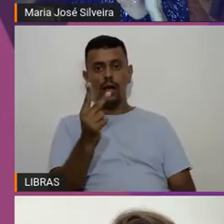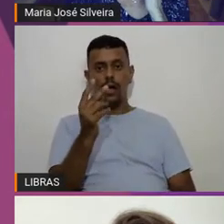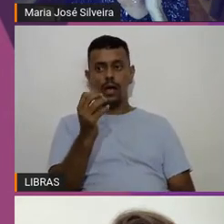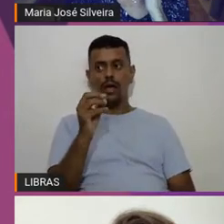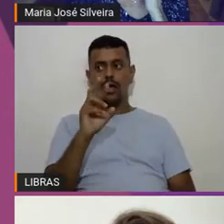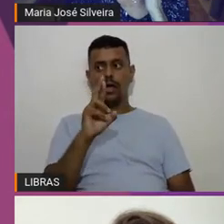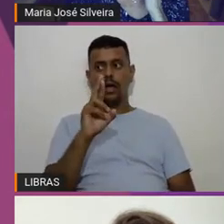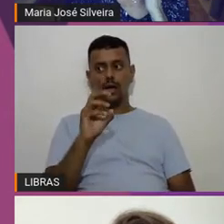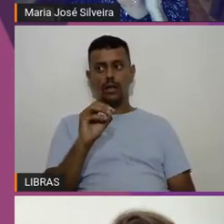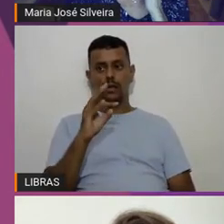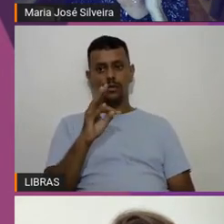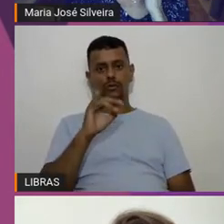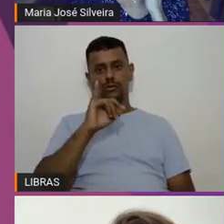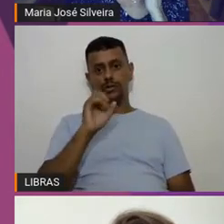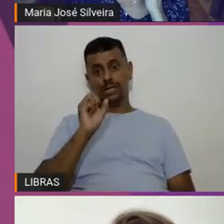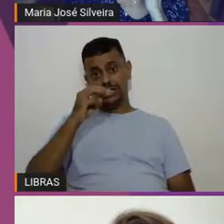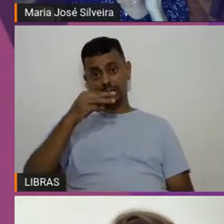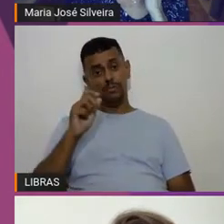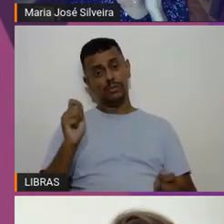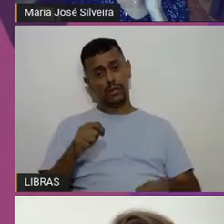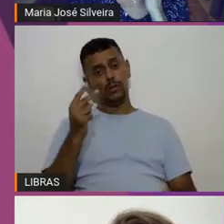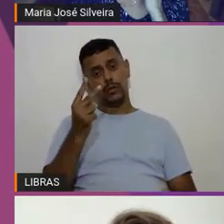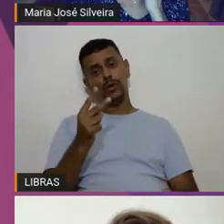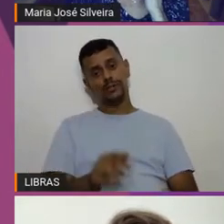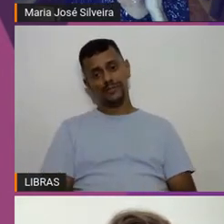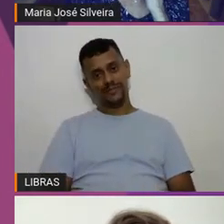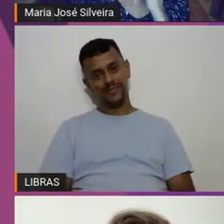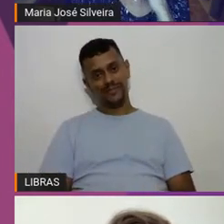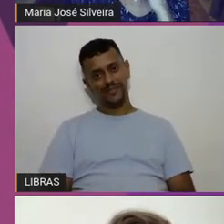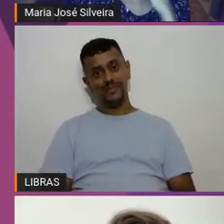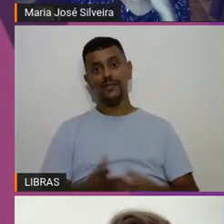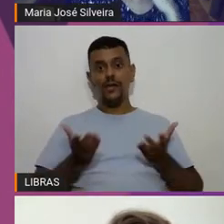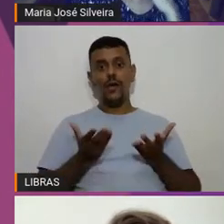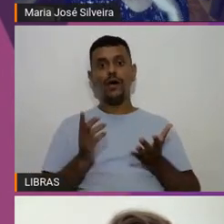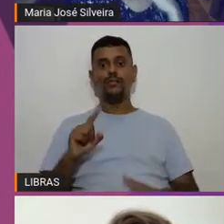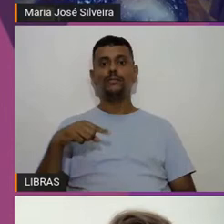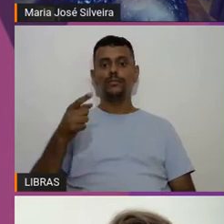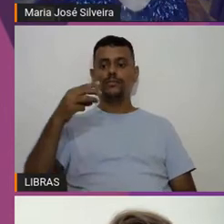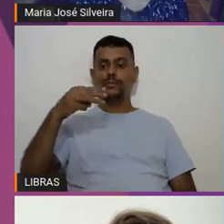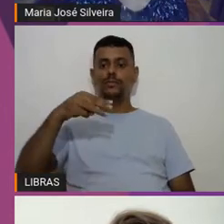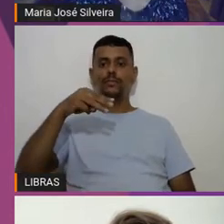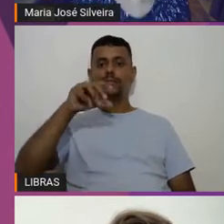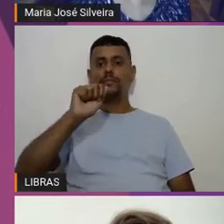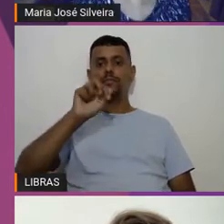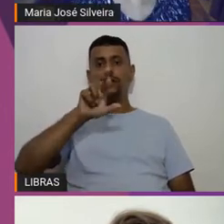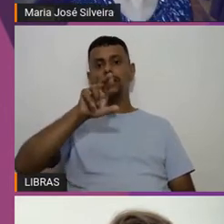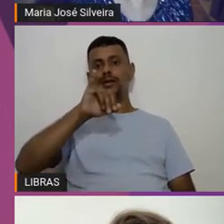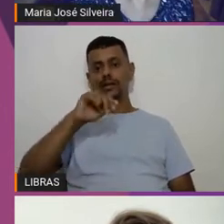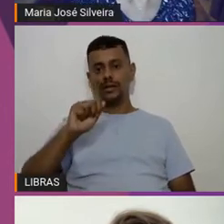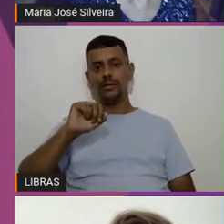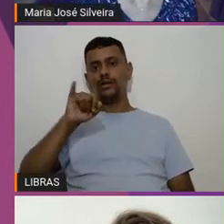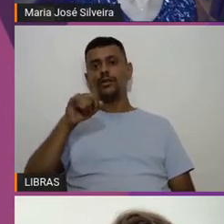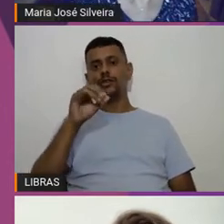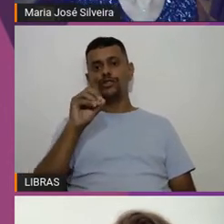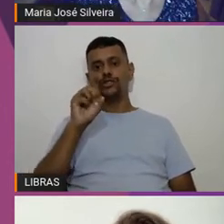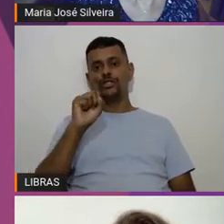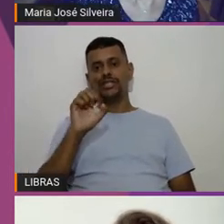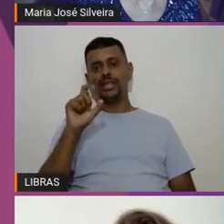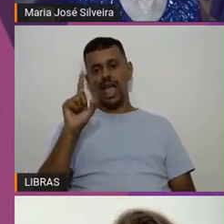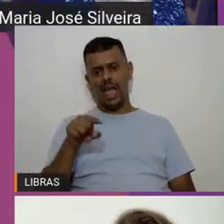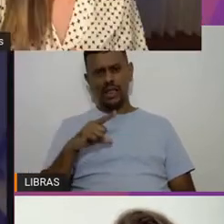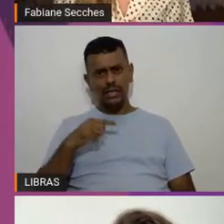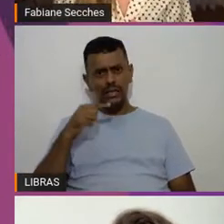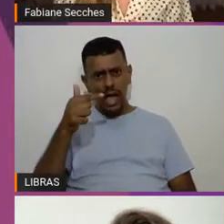é Oi Maria José Então agora que tem sete romantis aí Maria